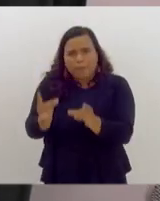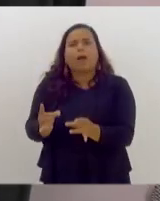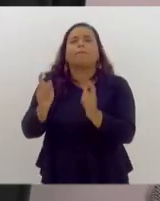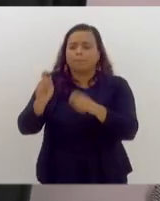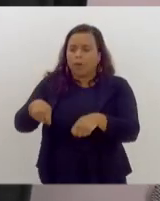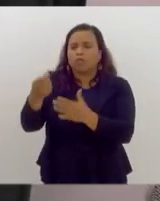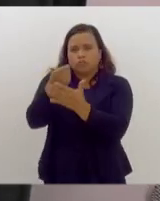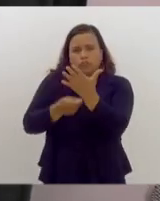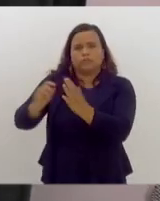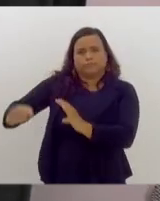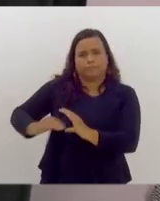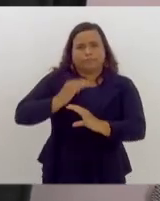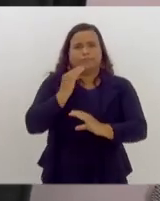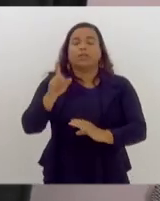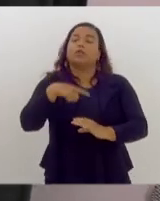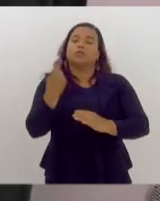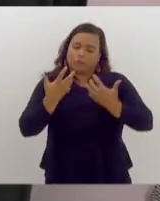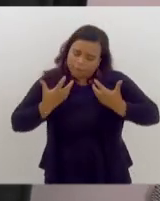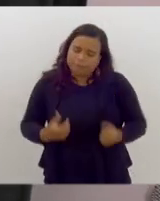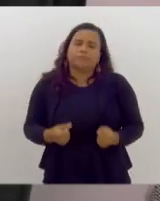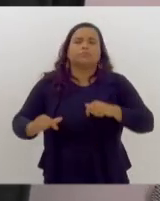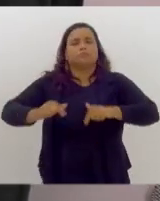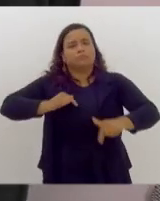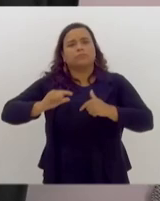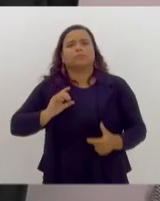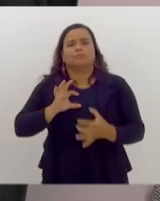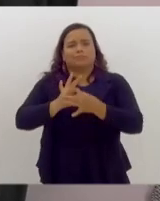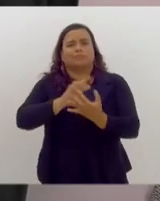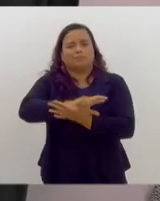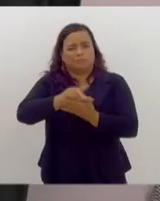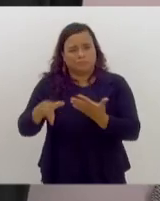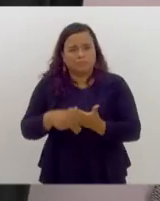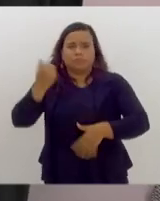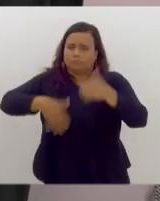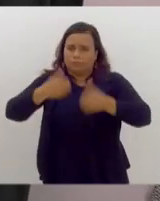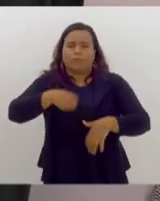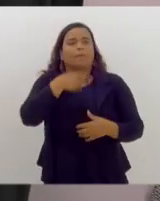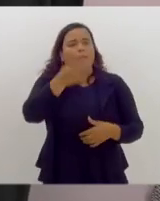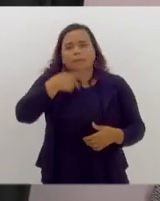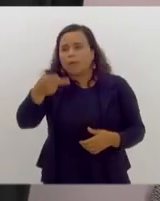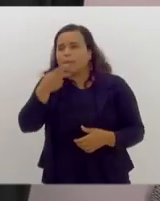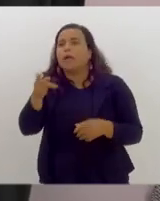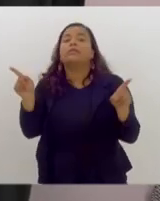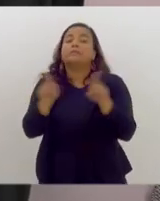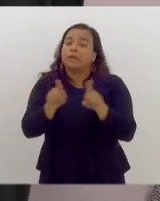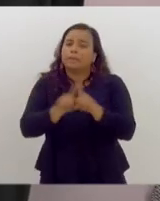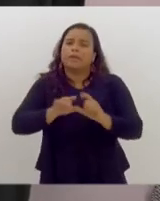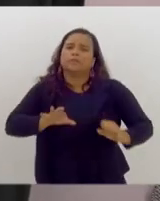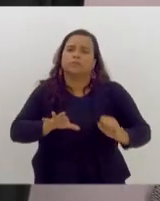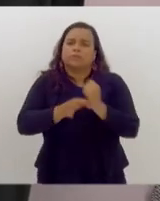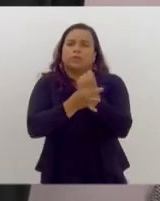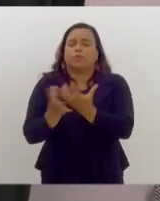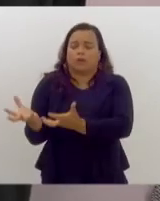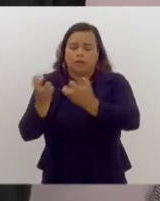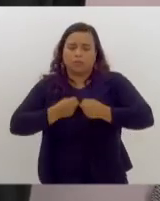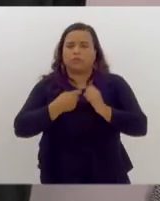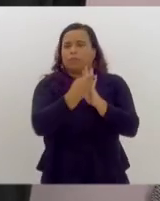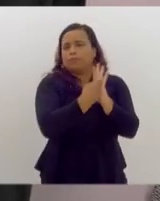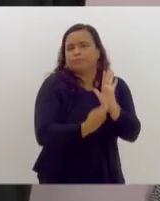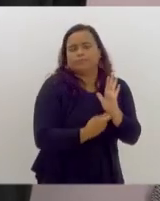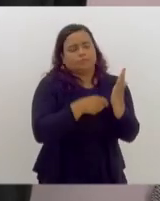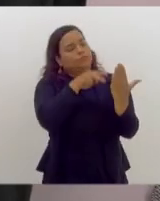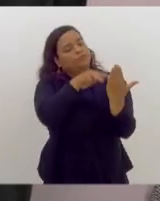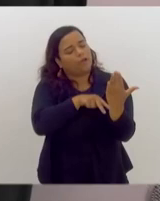vamos trabalhar em cima das intervenções orais, mas nos dá muito mais segurança receber intervenções por escrito